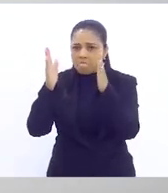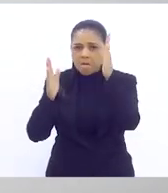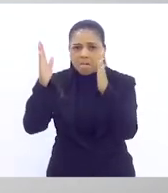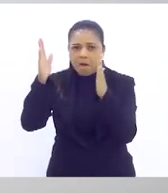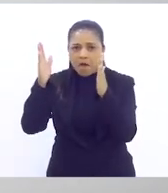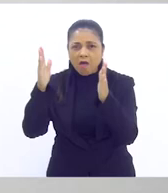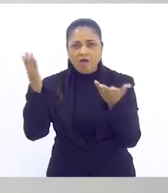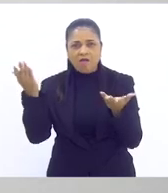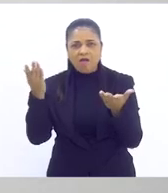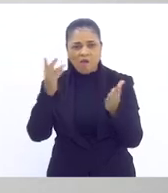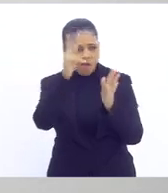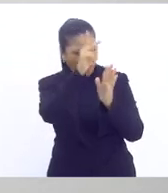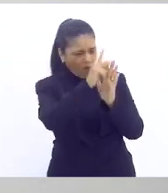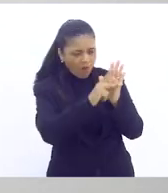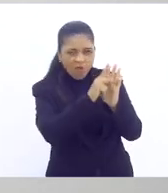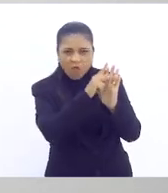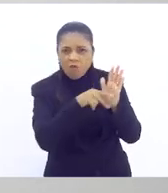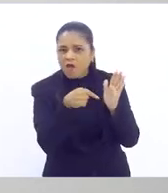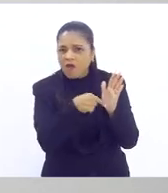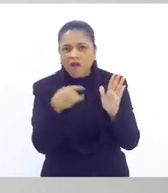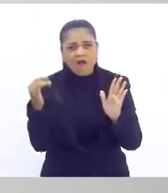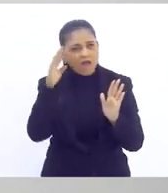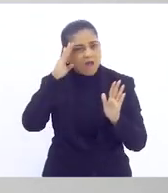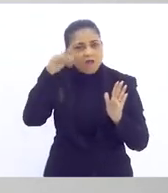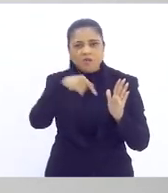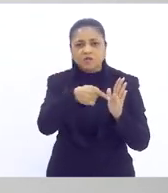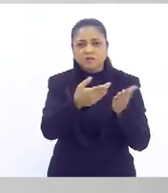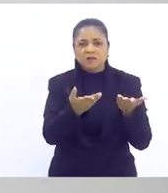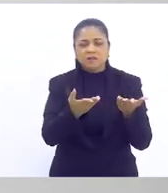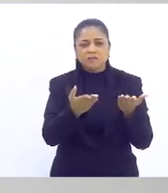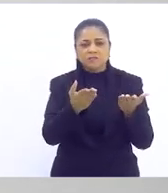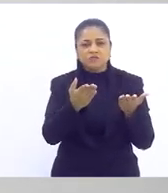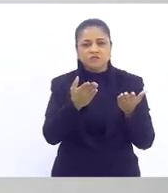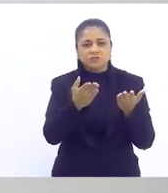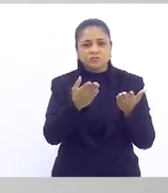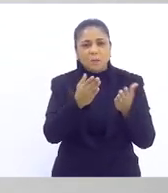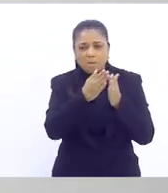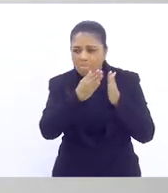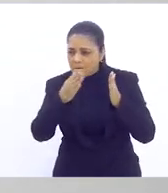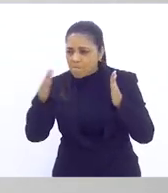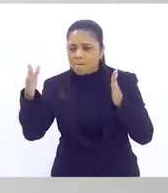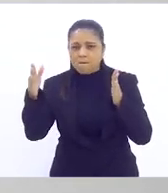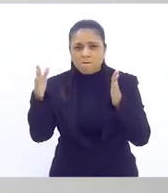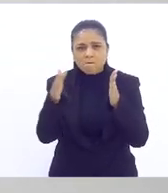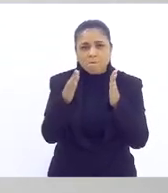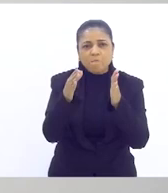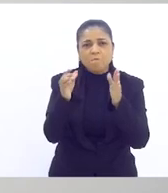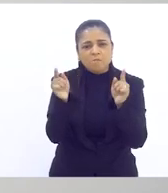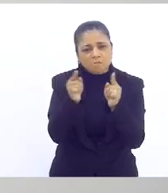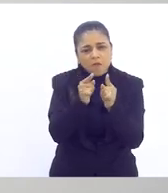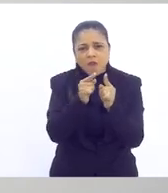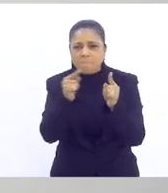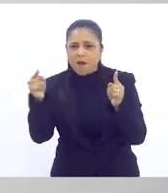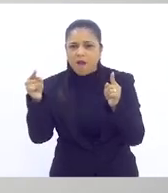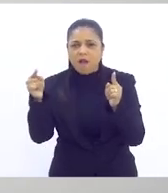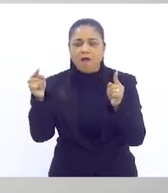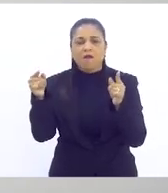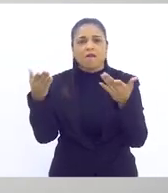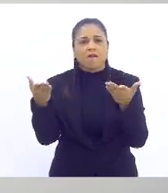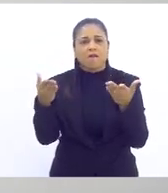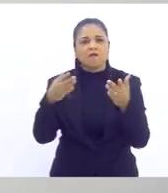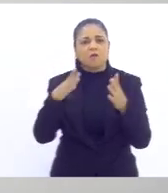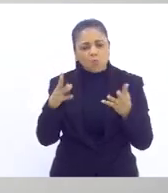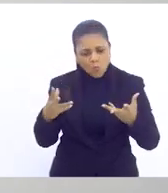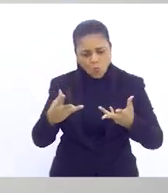uma um projeto de mais médio e longo prazo que inclusive é o que qualifica e que fez diferença